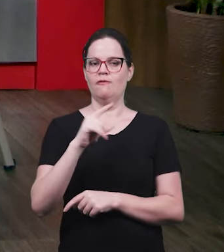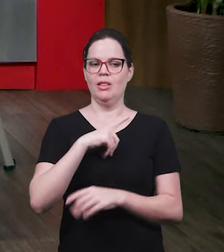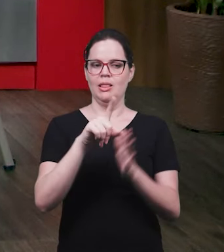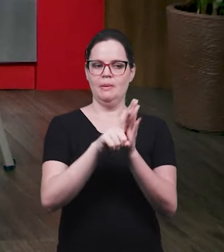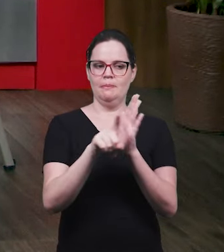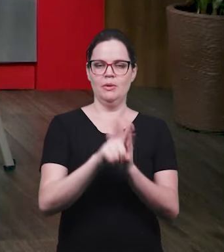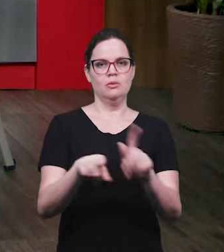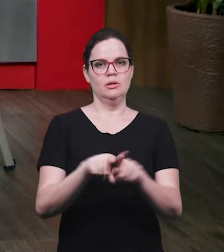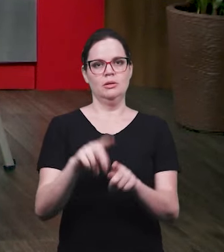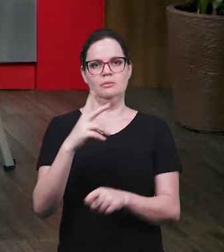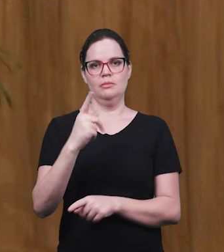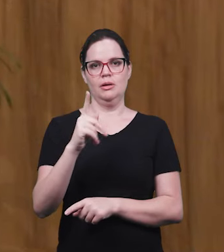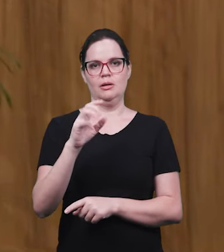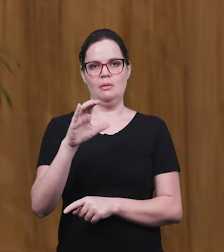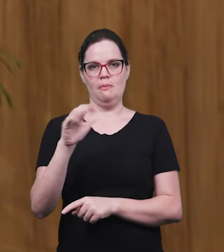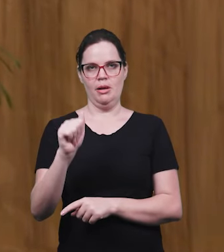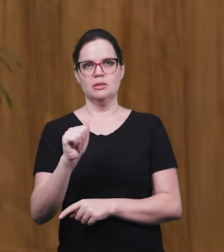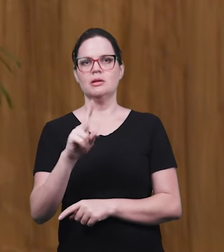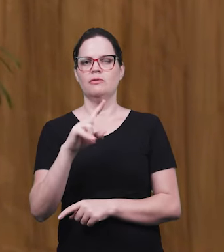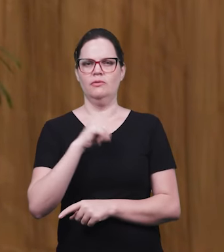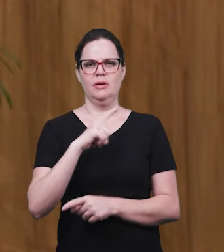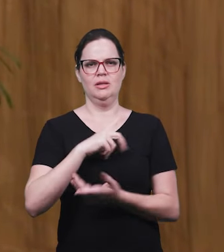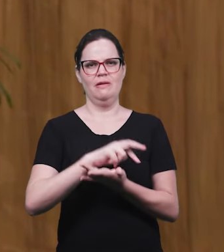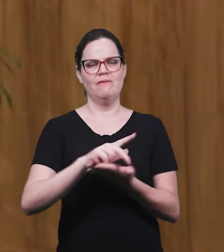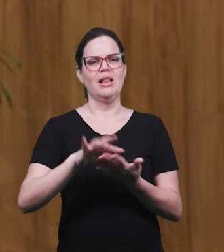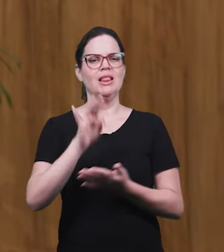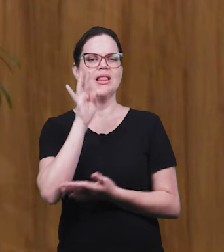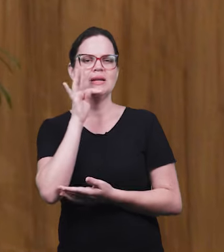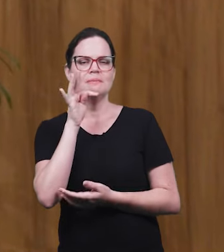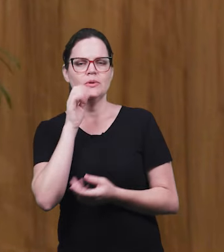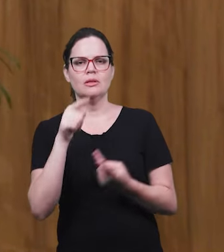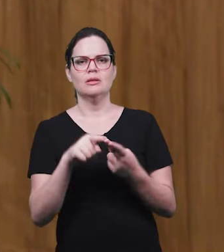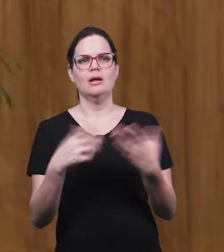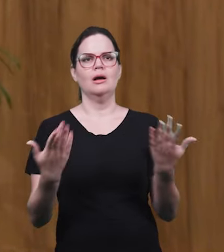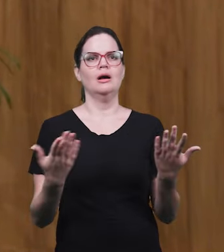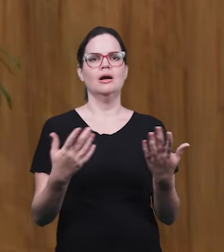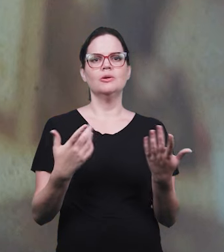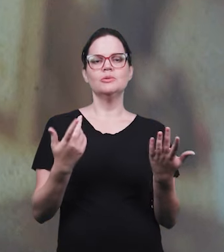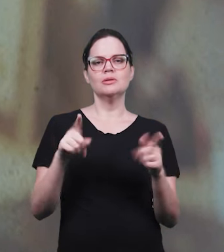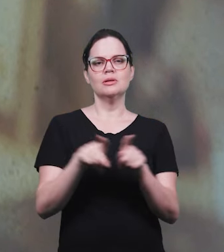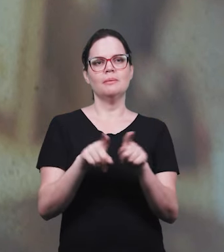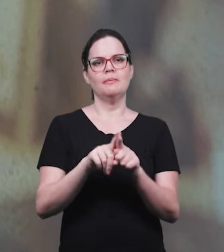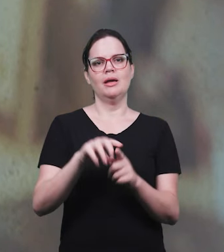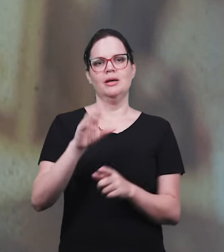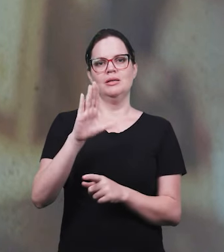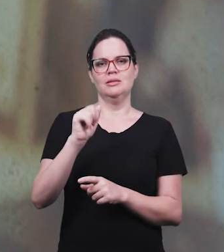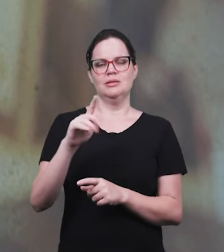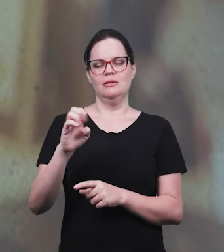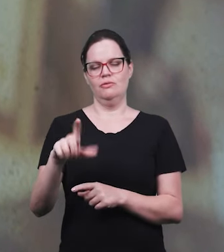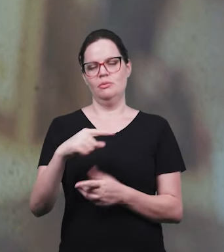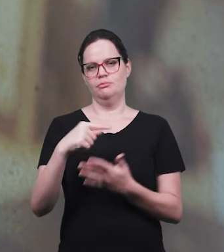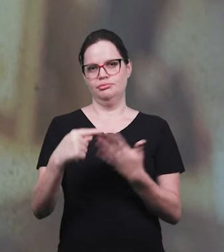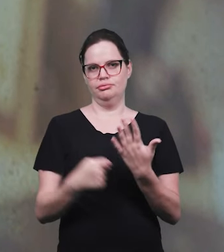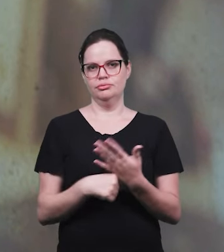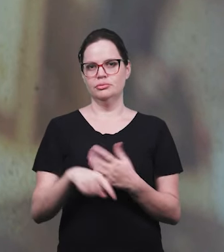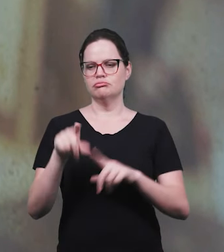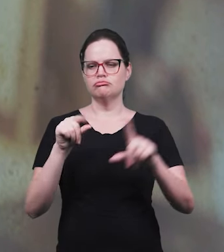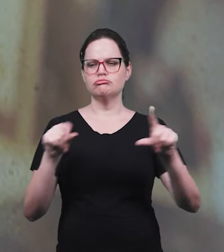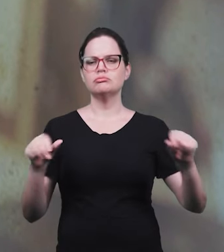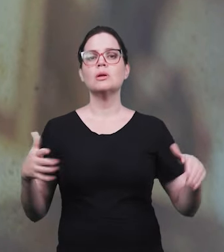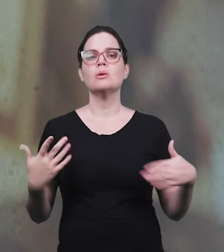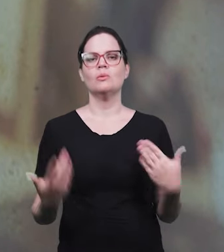civil, criminal, tributário, trabalhista, sim, além dessa que você citou anteriormente também. Então você vai escolher qual que é a área que você deseja atuar, ou a